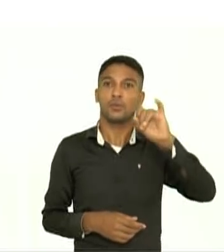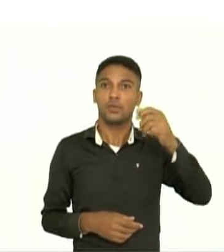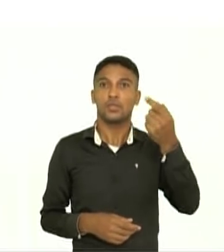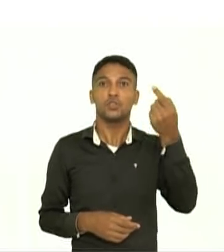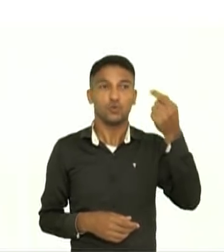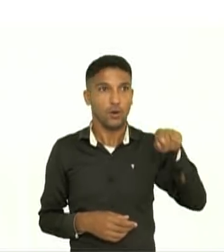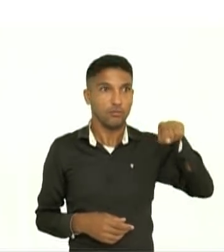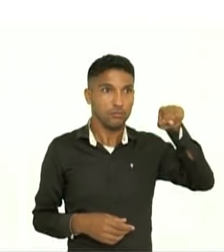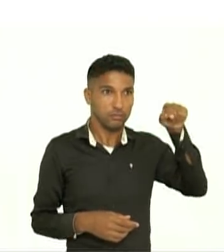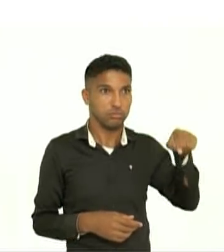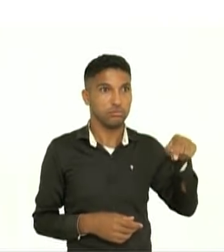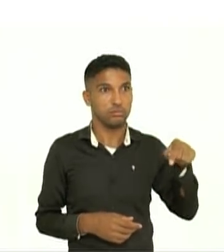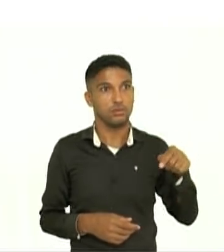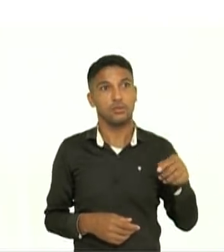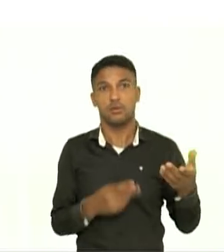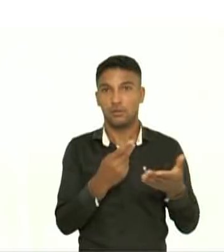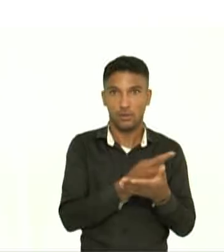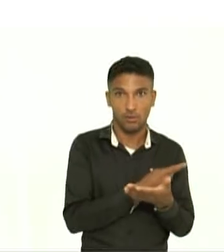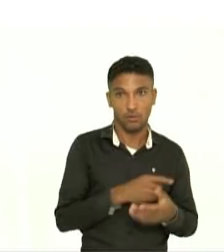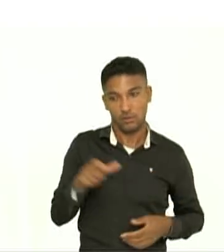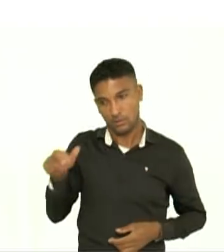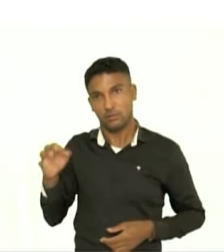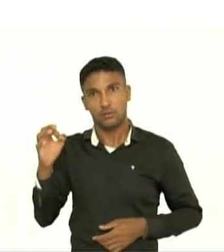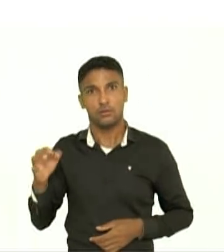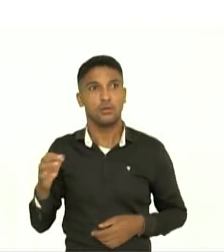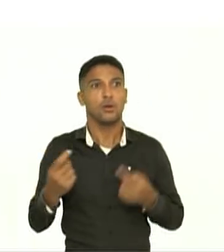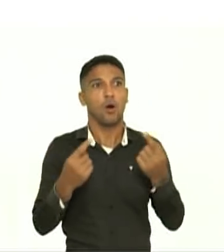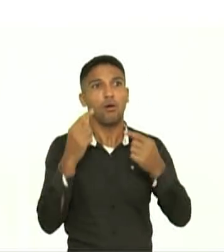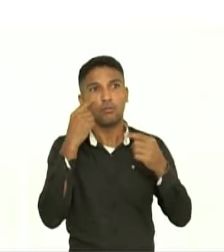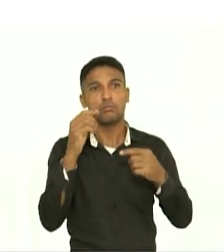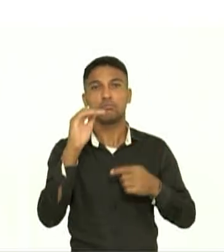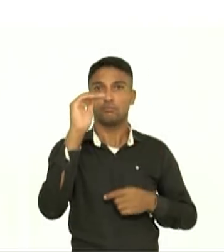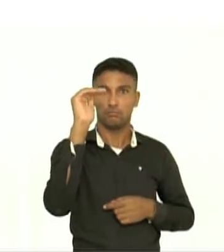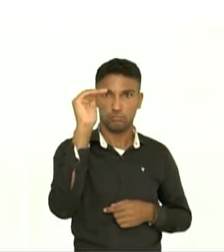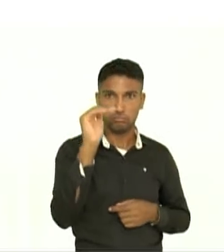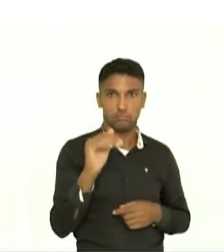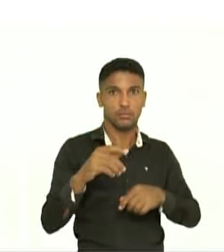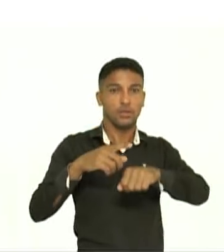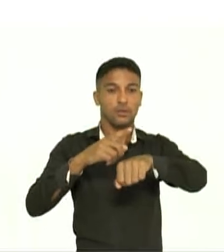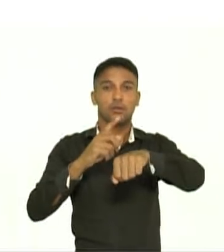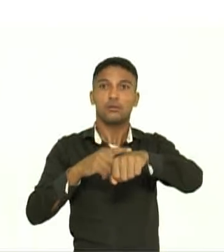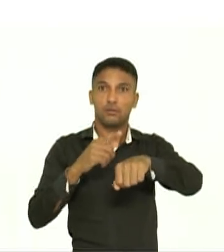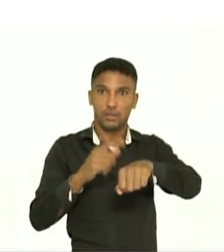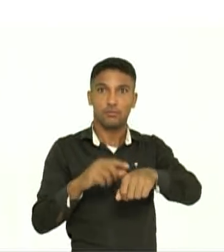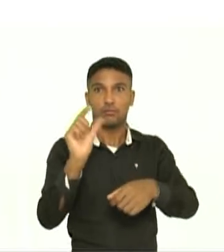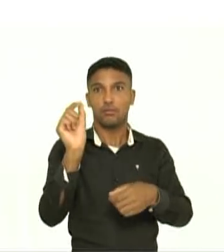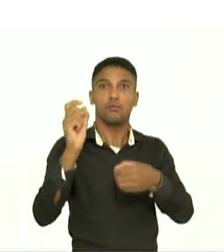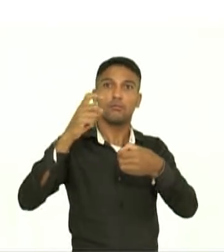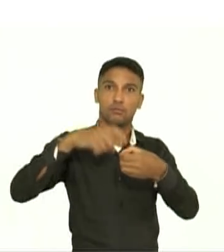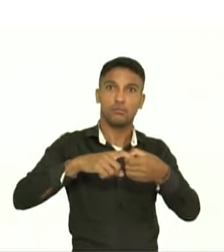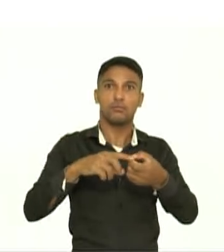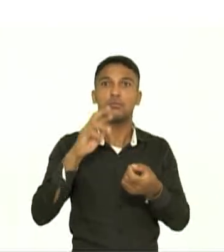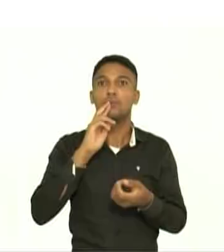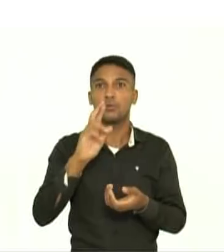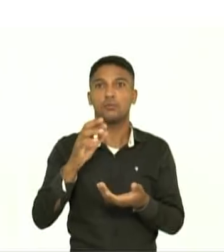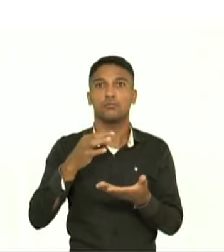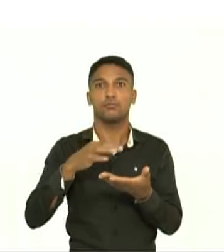as definições. Eu vou dar um tempinho para vocês e daqui a pouco a gente volta para responder essa questão.